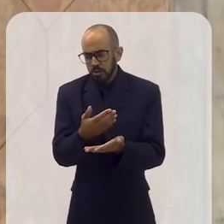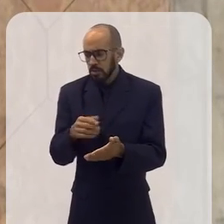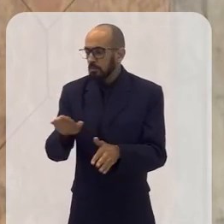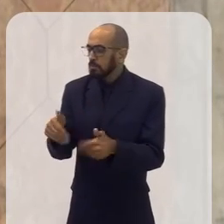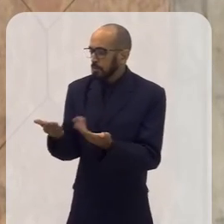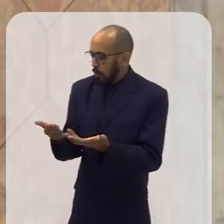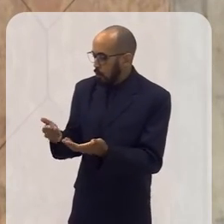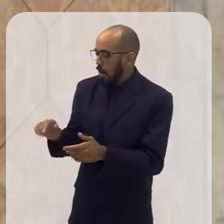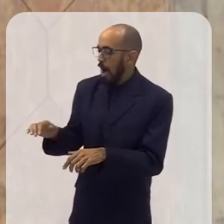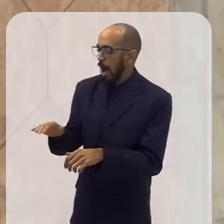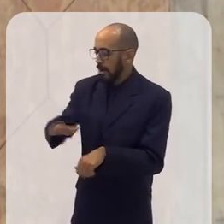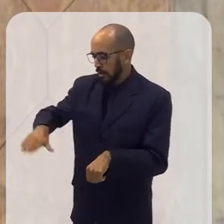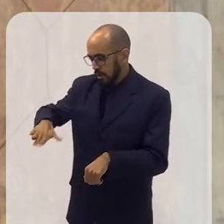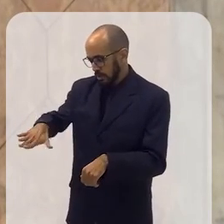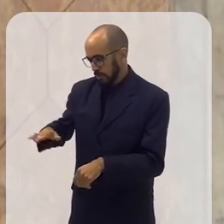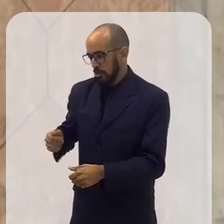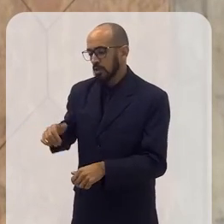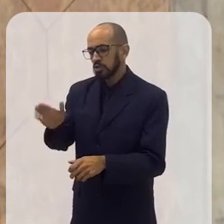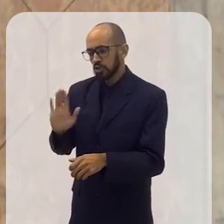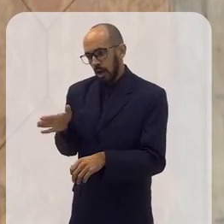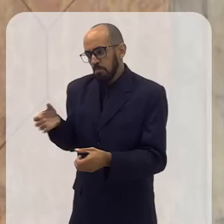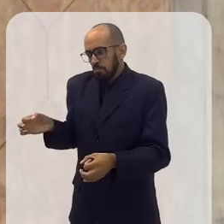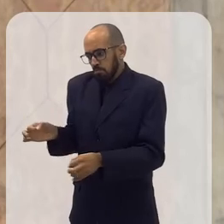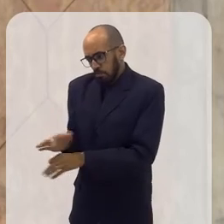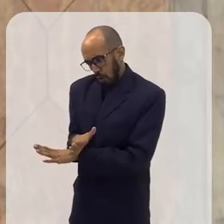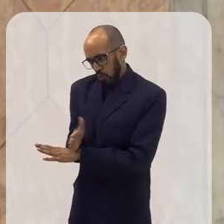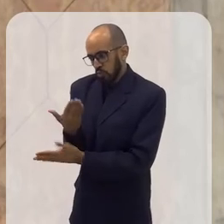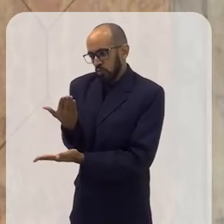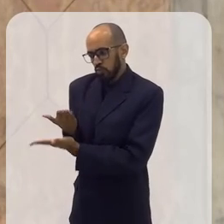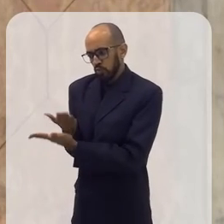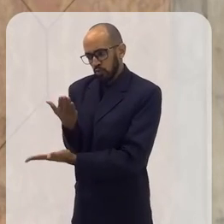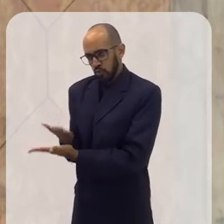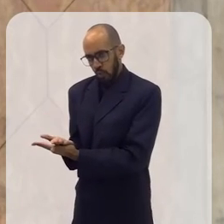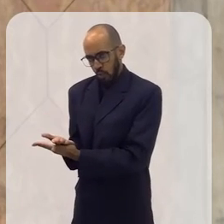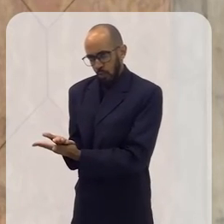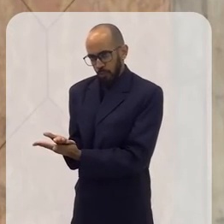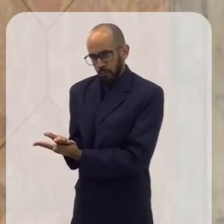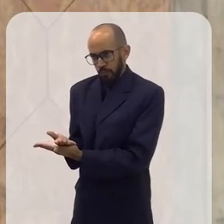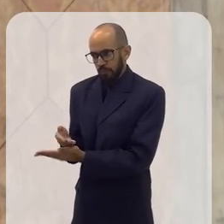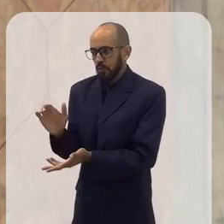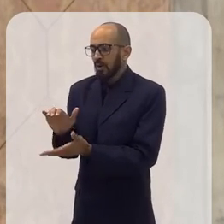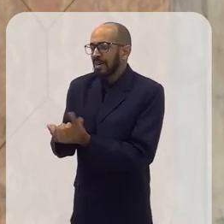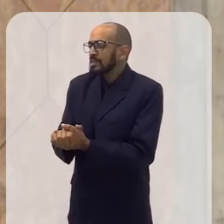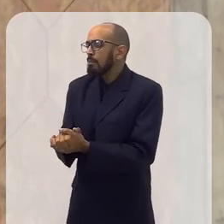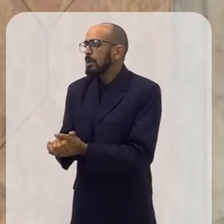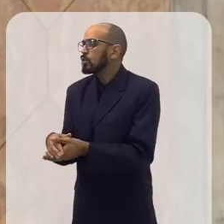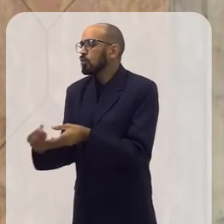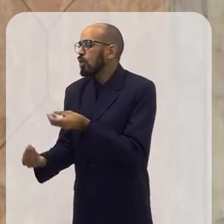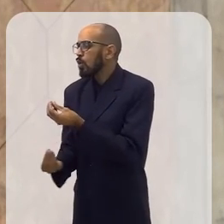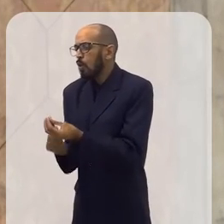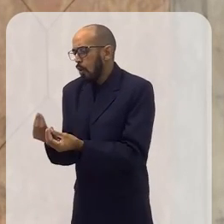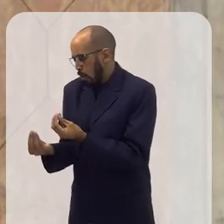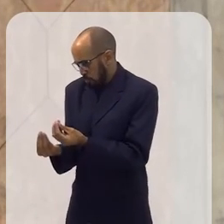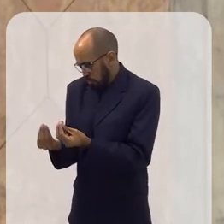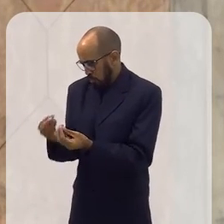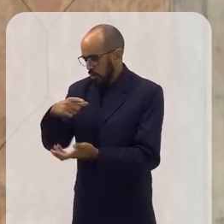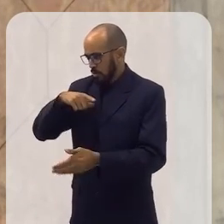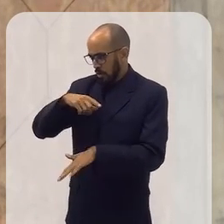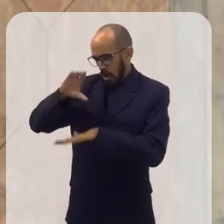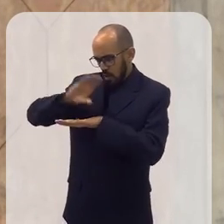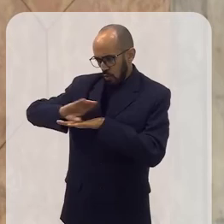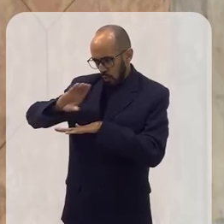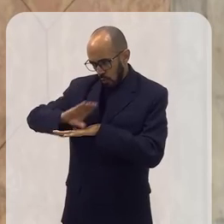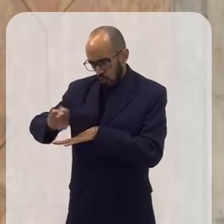criança sai do catecismo, que é parecido com a Igreja Católica. O casamento. Existe